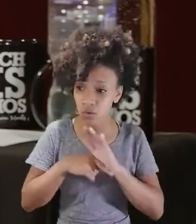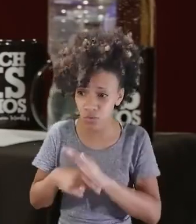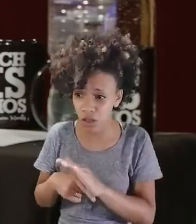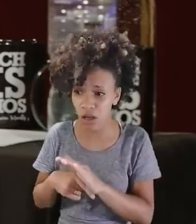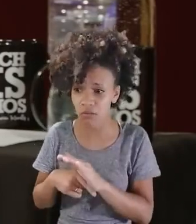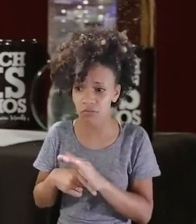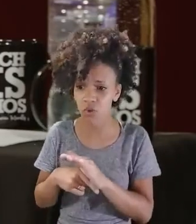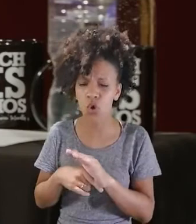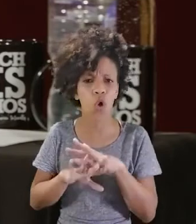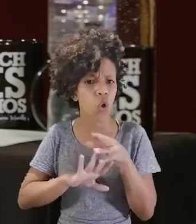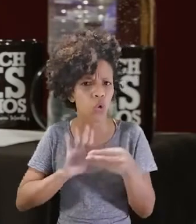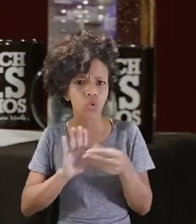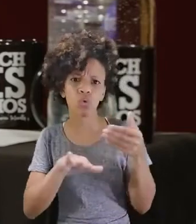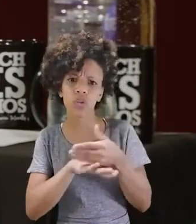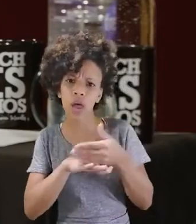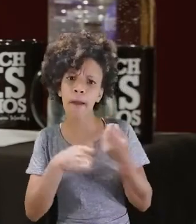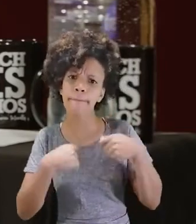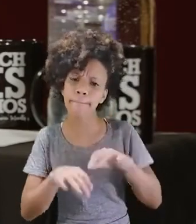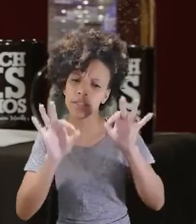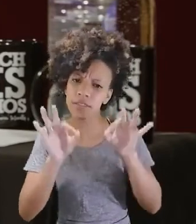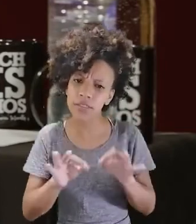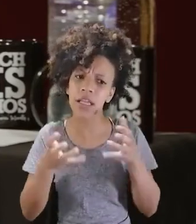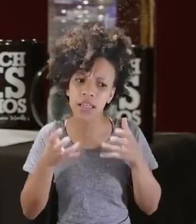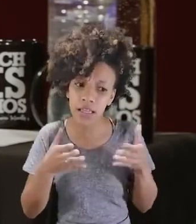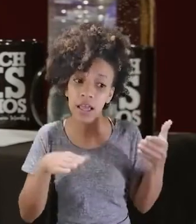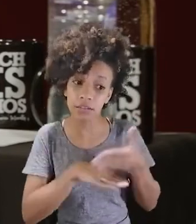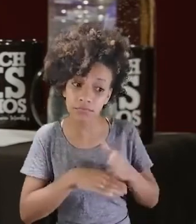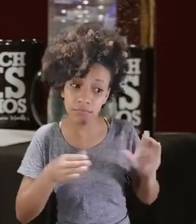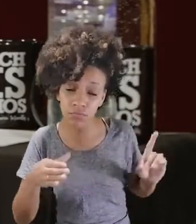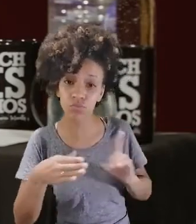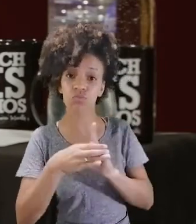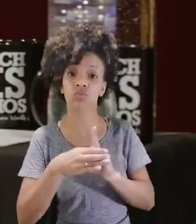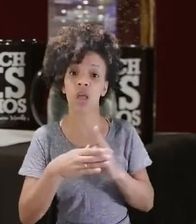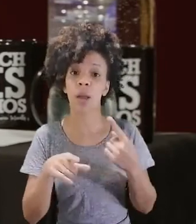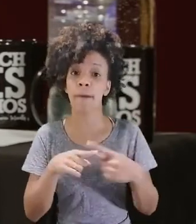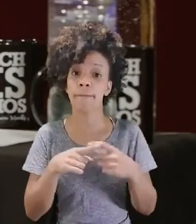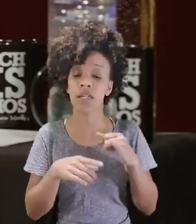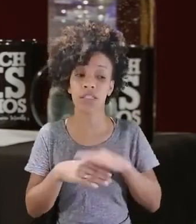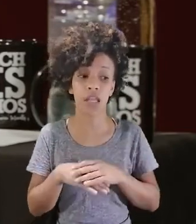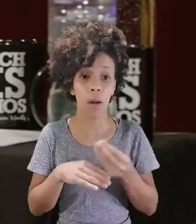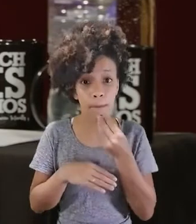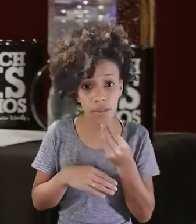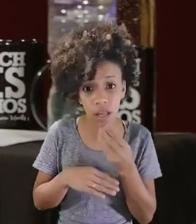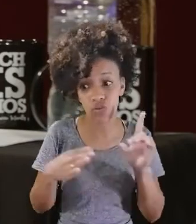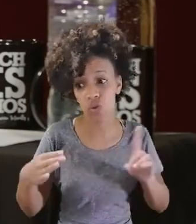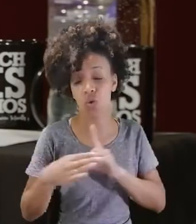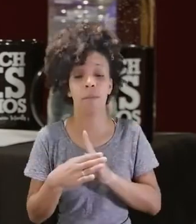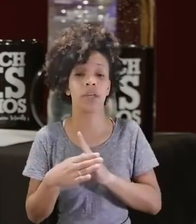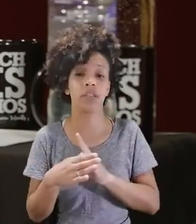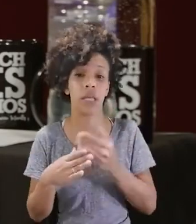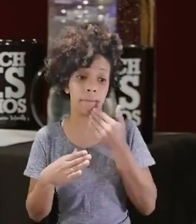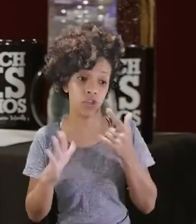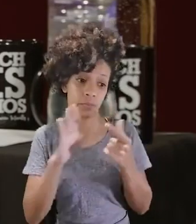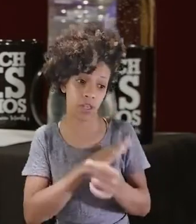ajudá-lo todos os integrantes devem ter a certeza absoluta que querem fazer parte do comando Pois aquele que usufrui dos benefícios que o comando